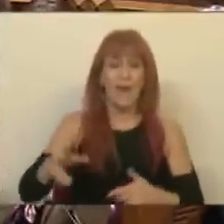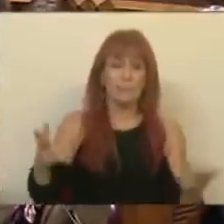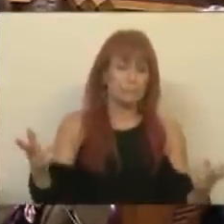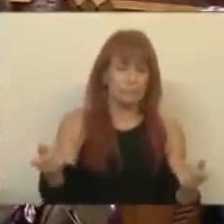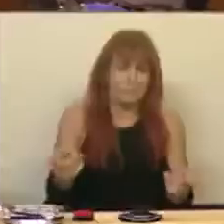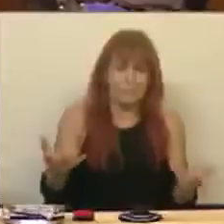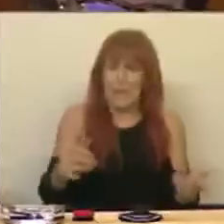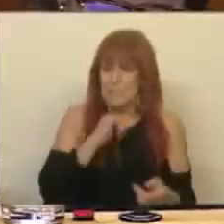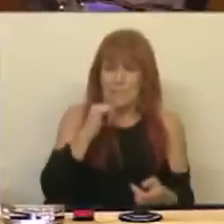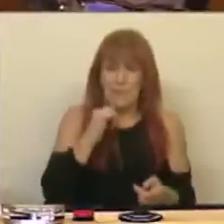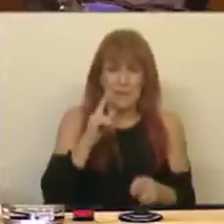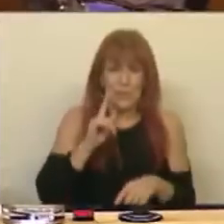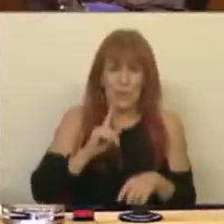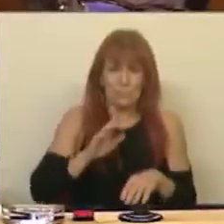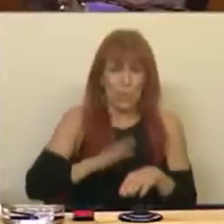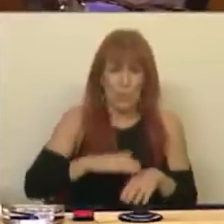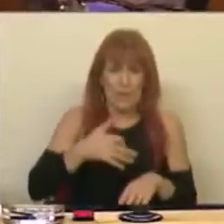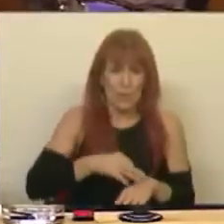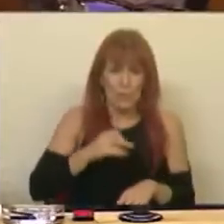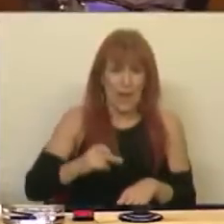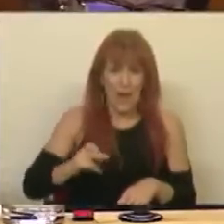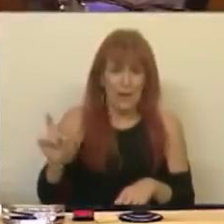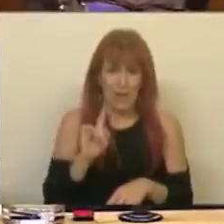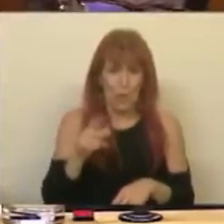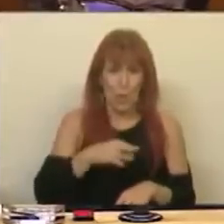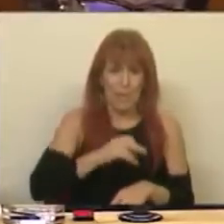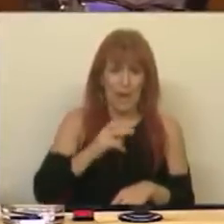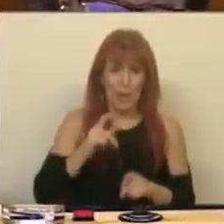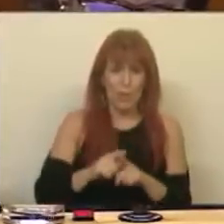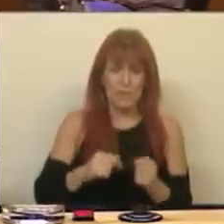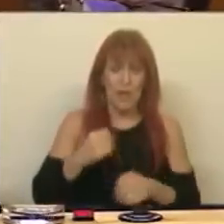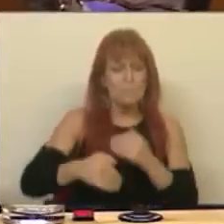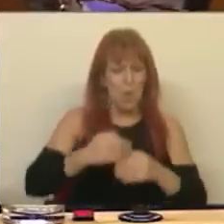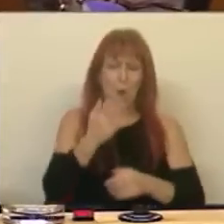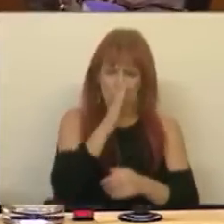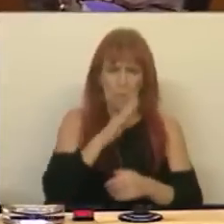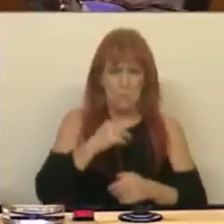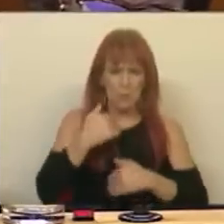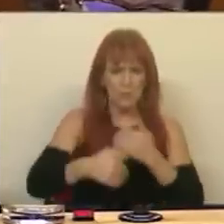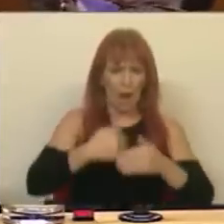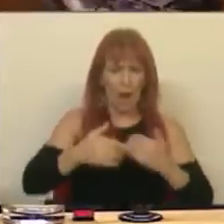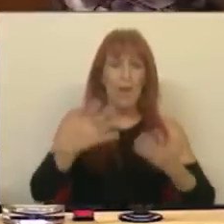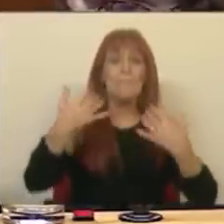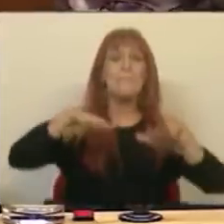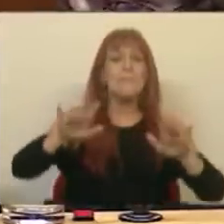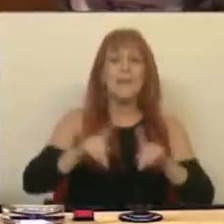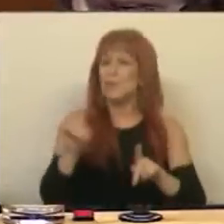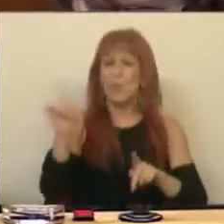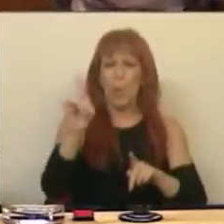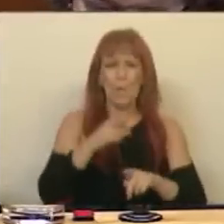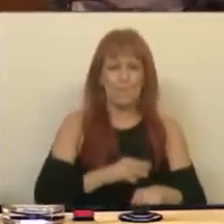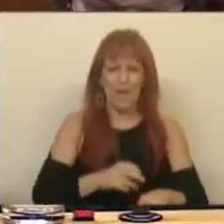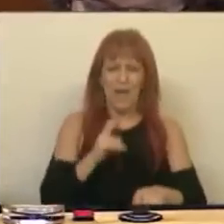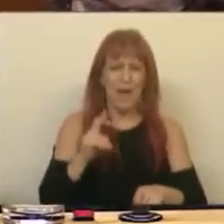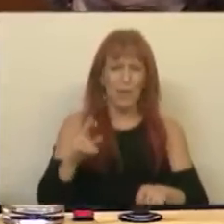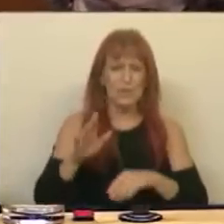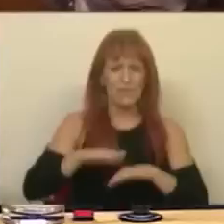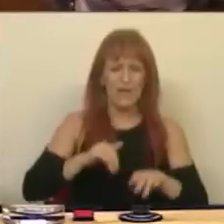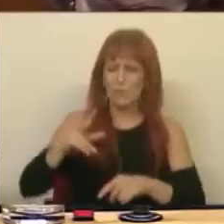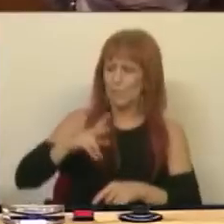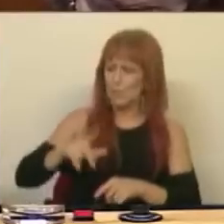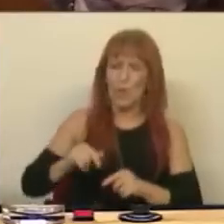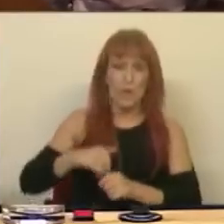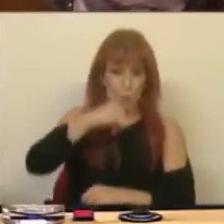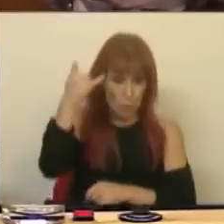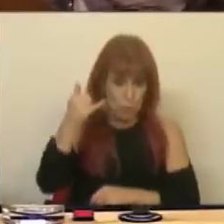Não ainda não é fruto do PRF o PRF está em bom ritmo de execução Mas não foi o prr fez com Portugal